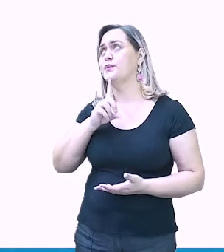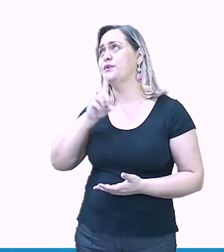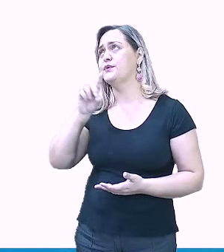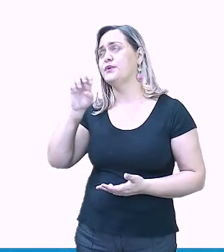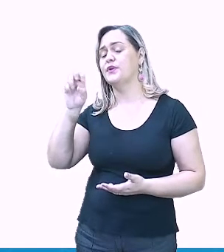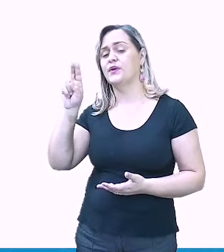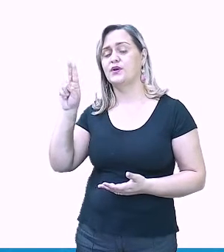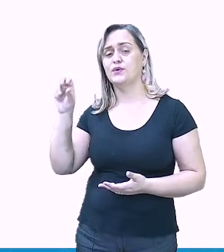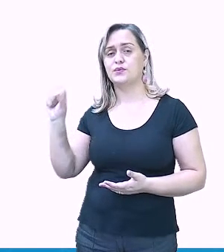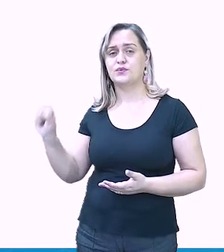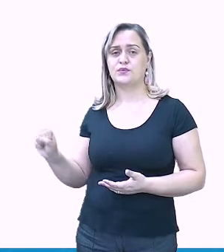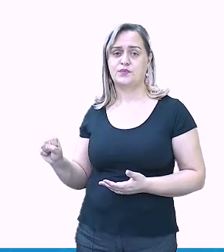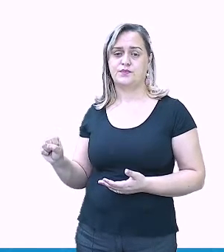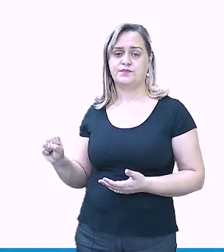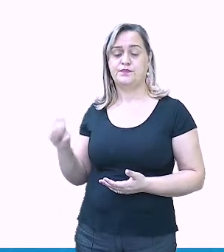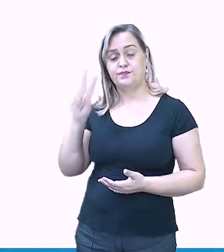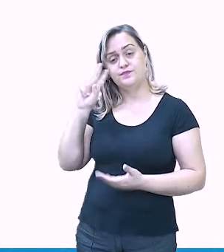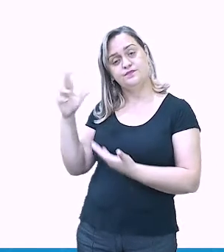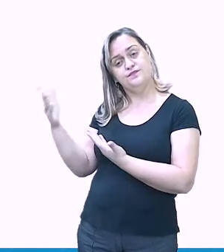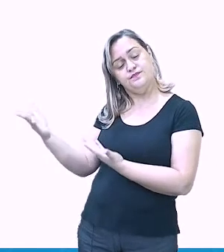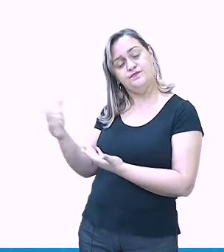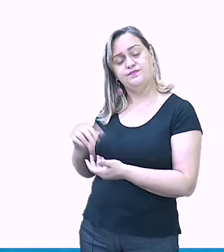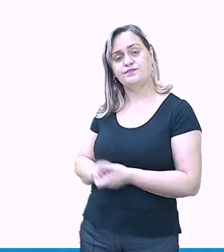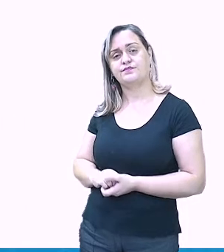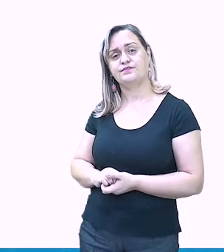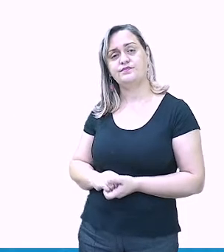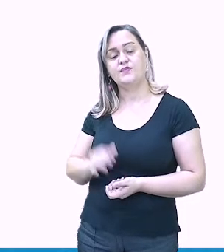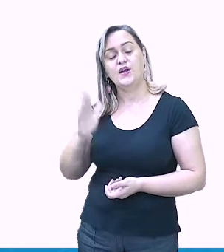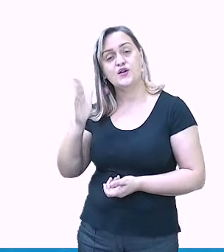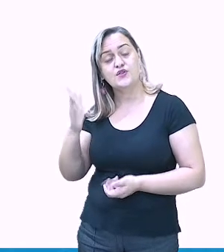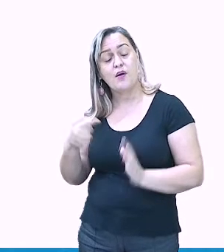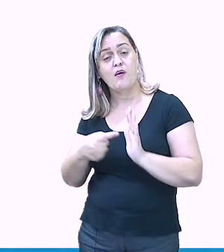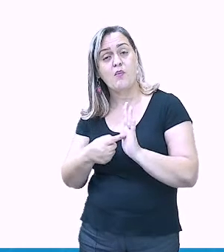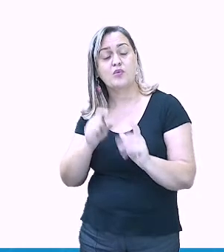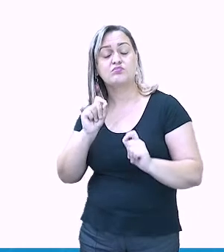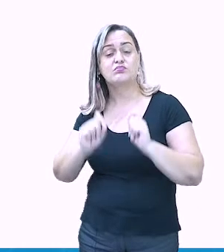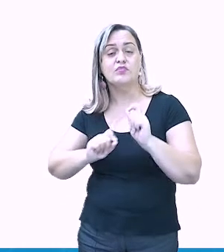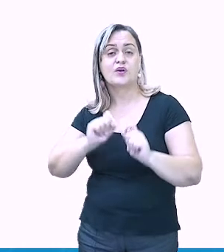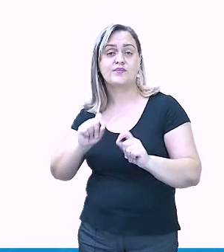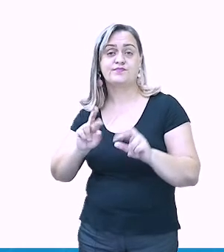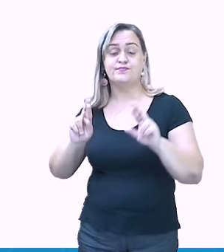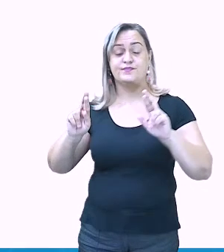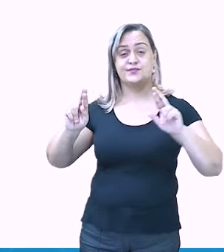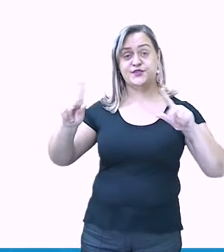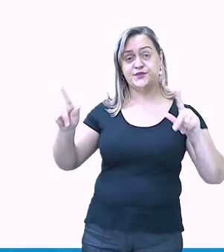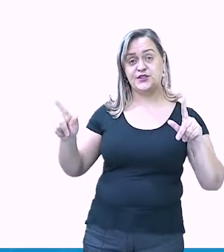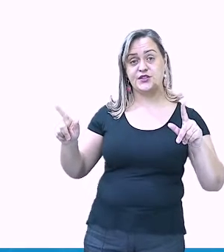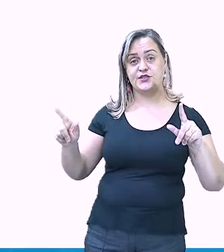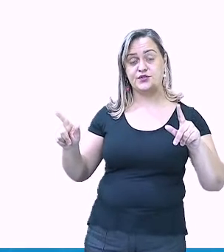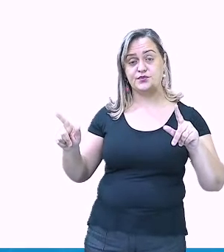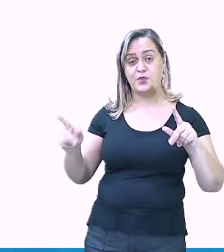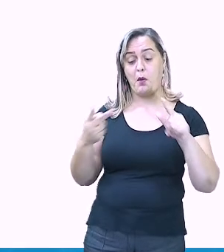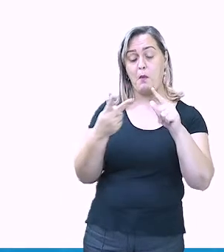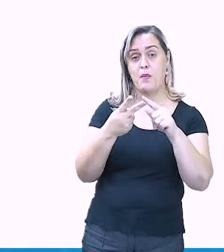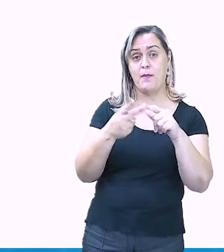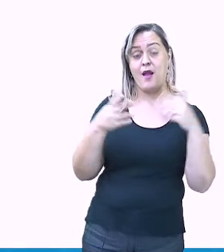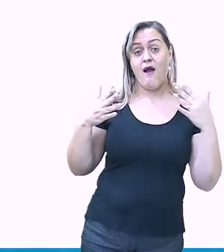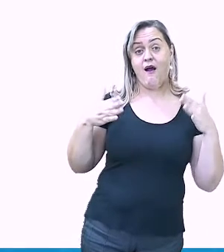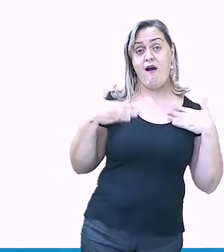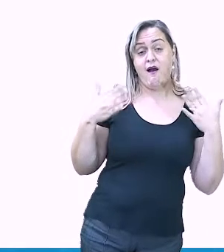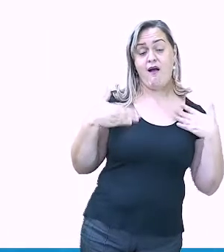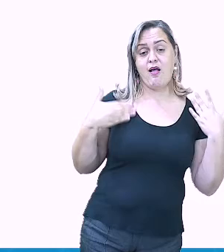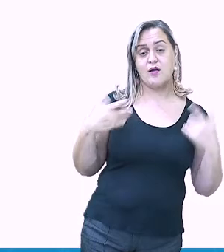oh, meu Deus, já demonstra o quê? Que não tem a mesma satisfação, não é mesmo? Bem,